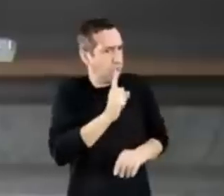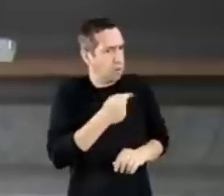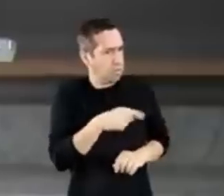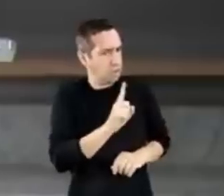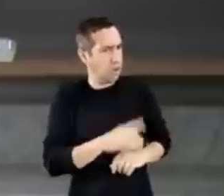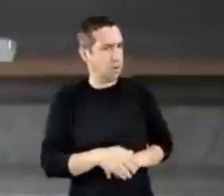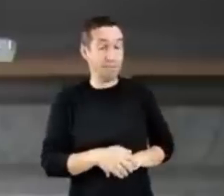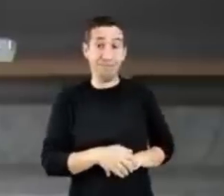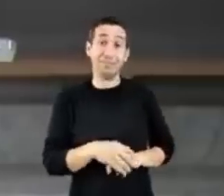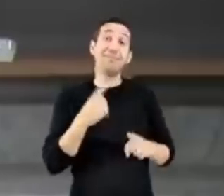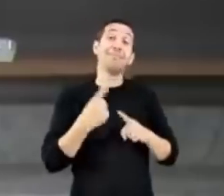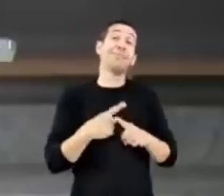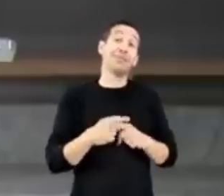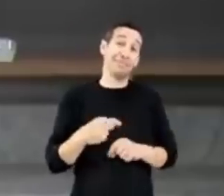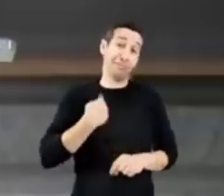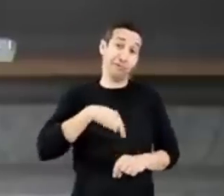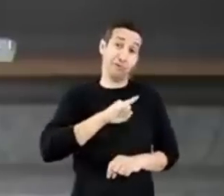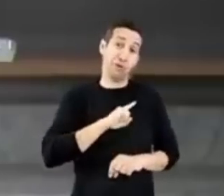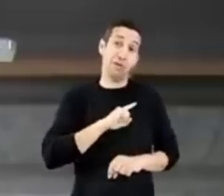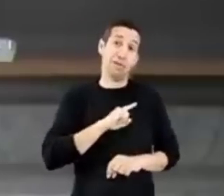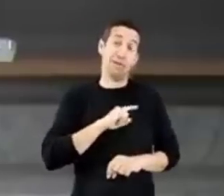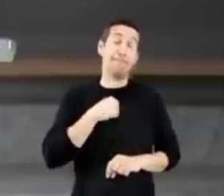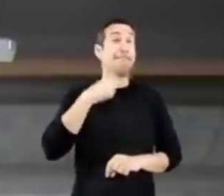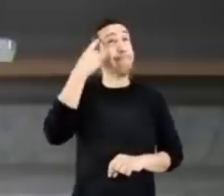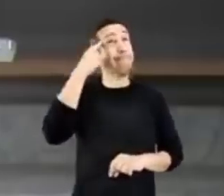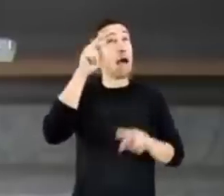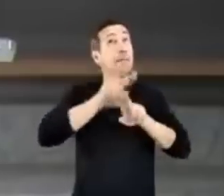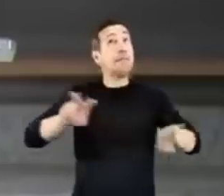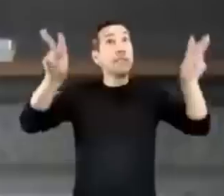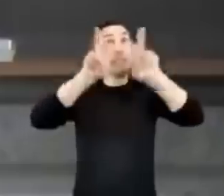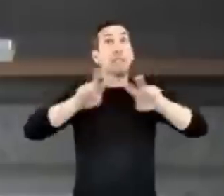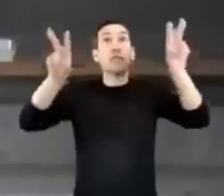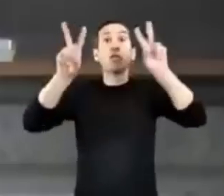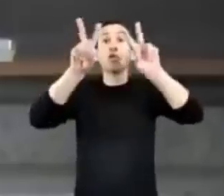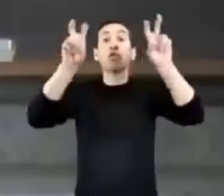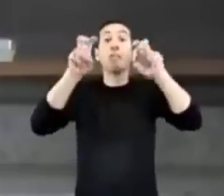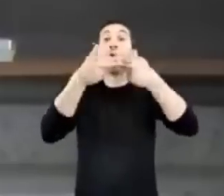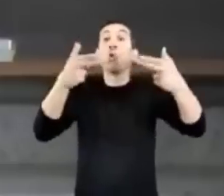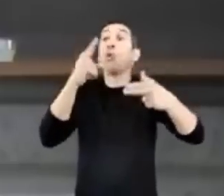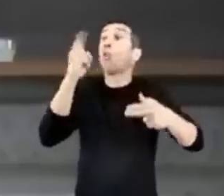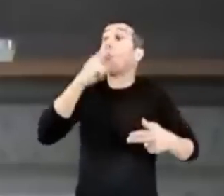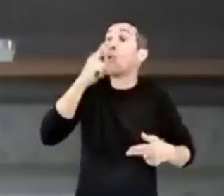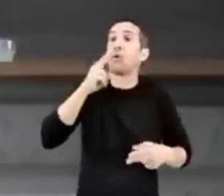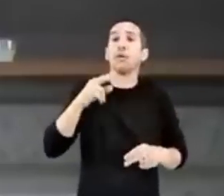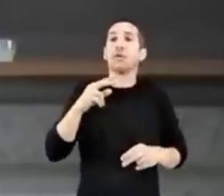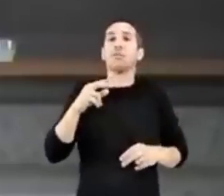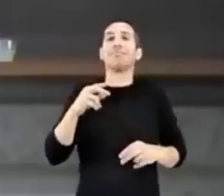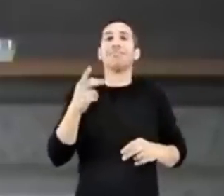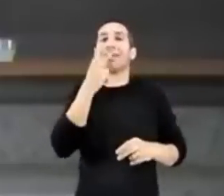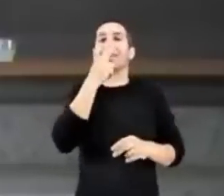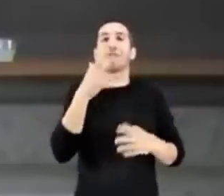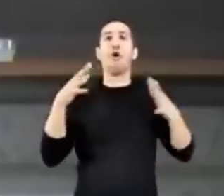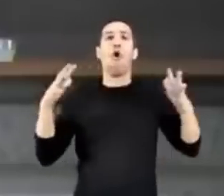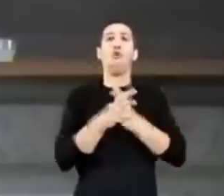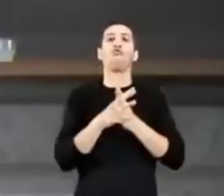a nossa visão do que é urgente nem sempre está na ordem certa para nós a nossa preocupação maior